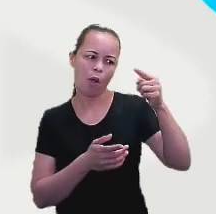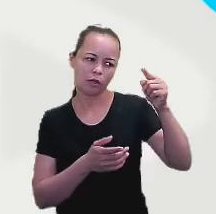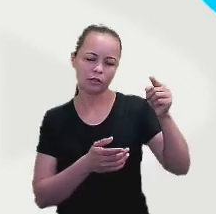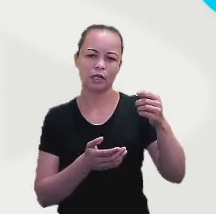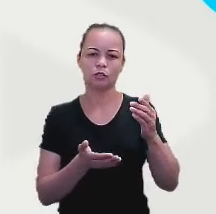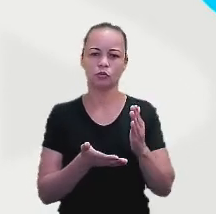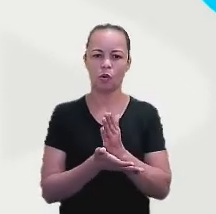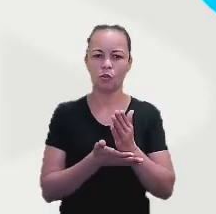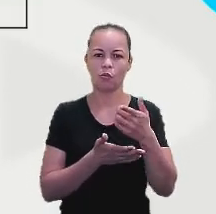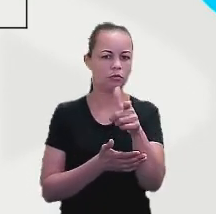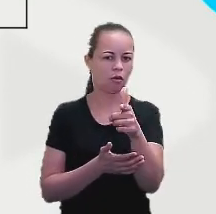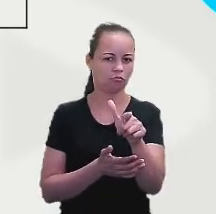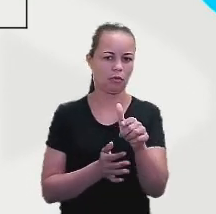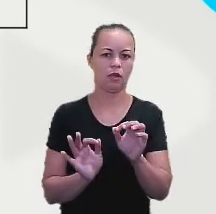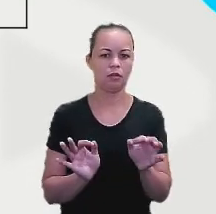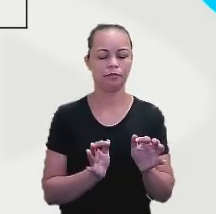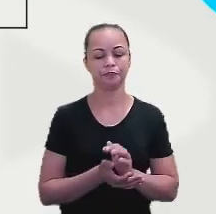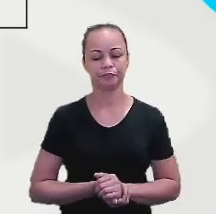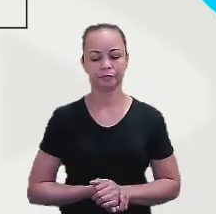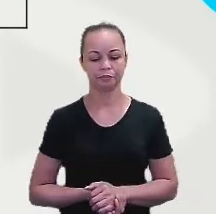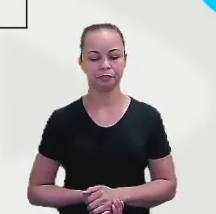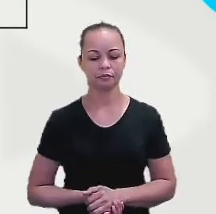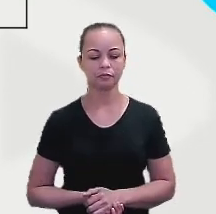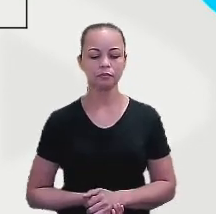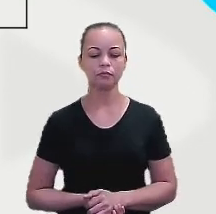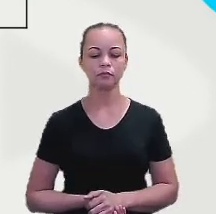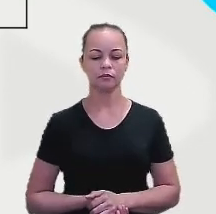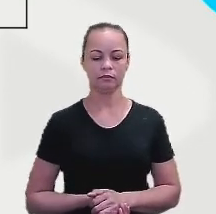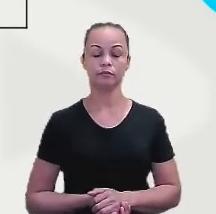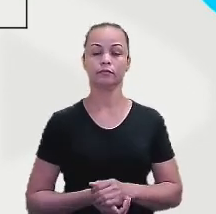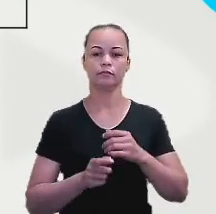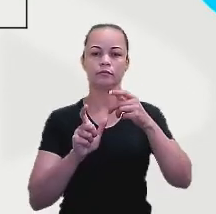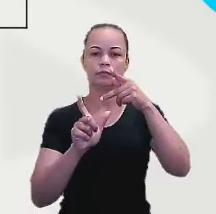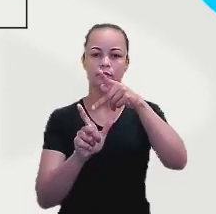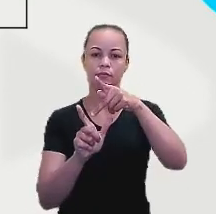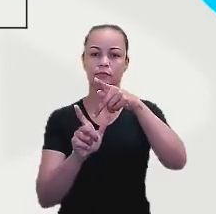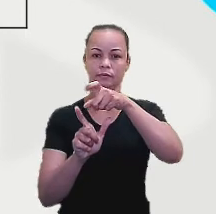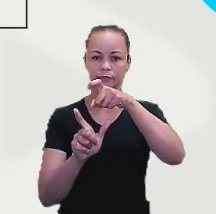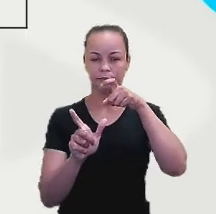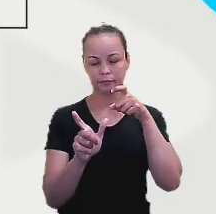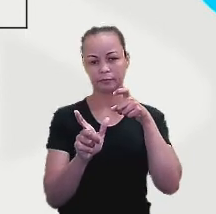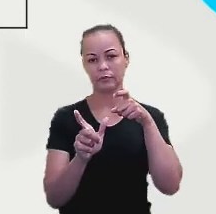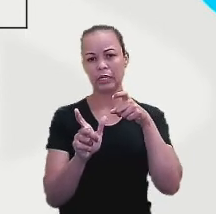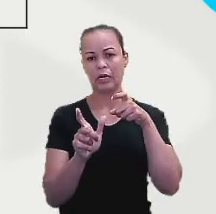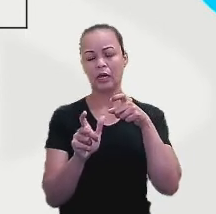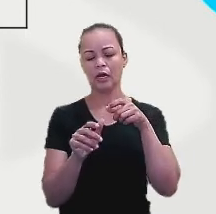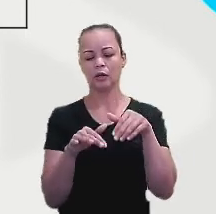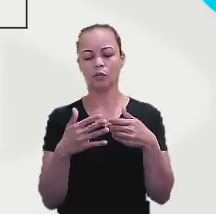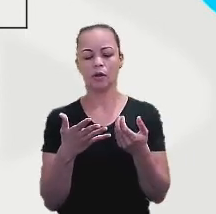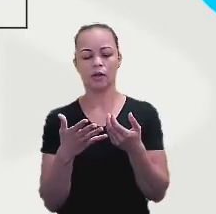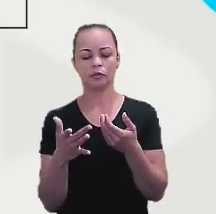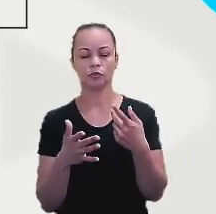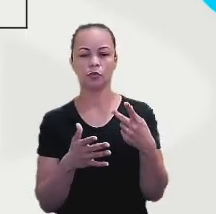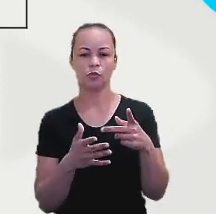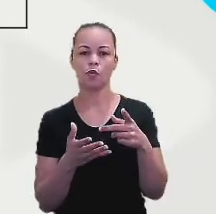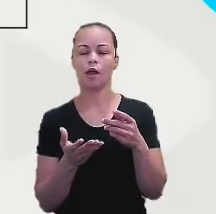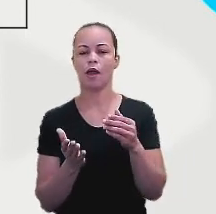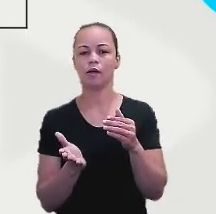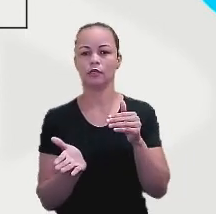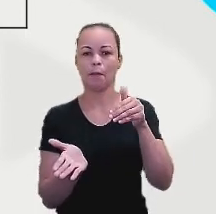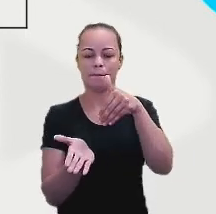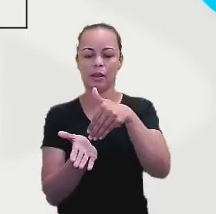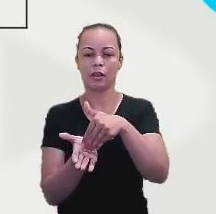Temos aqui as palavras paroxítonas, que é quando a sílaba tônica é a penúltima. Então,